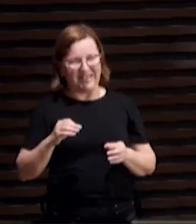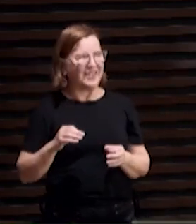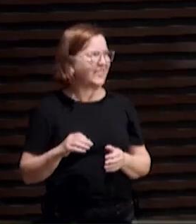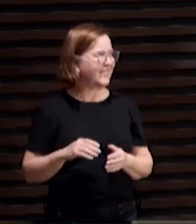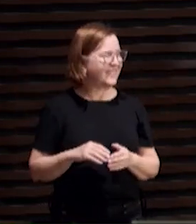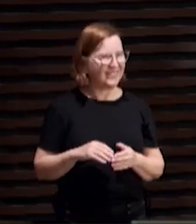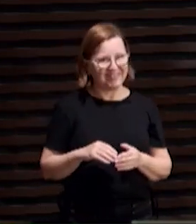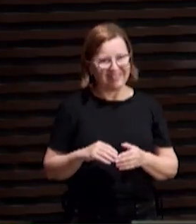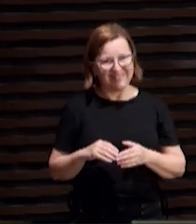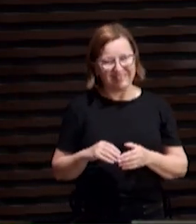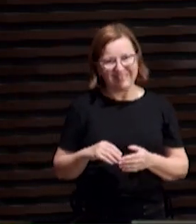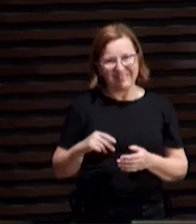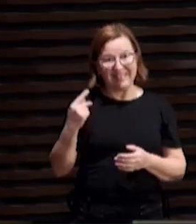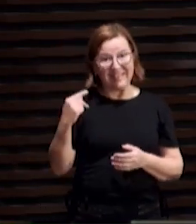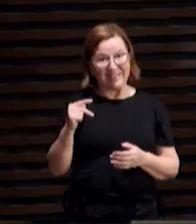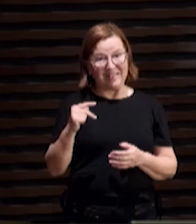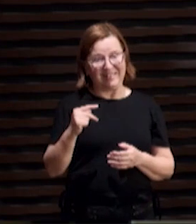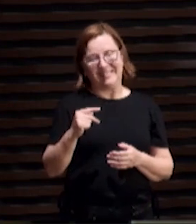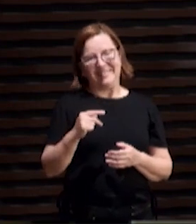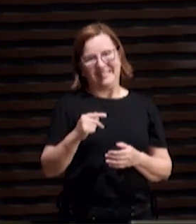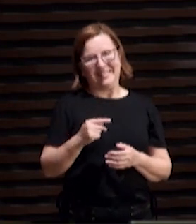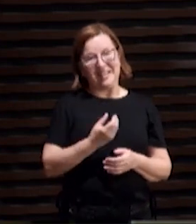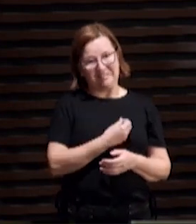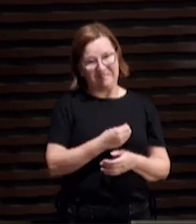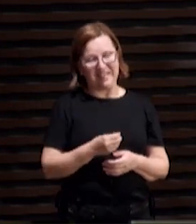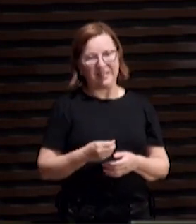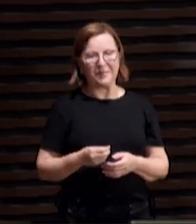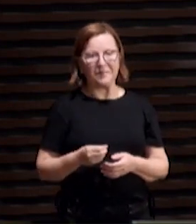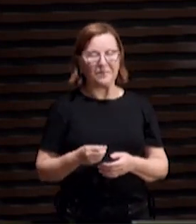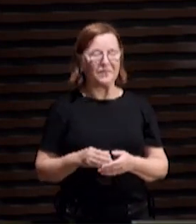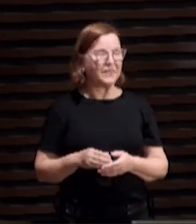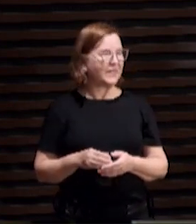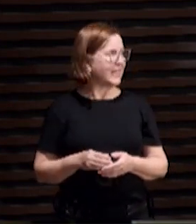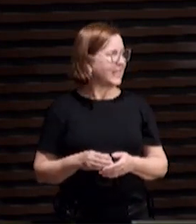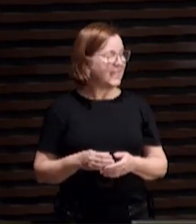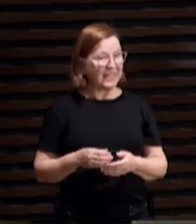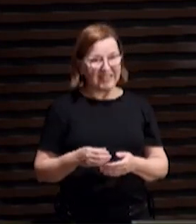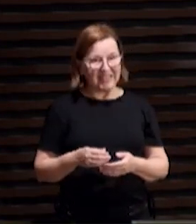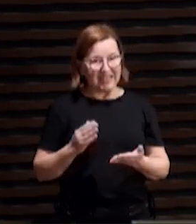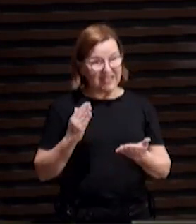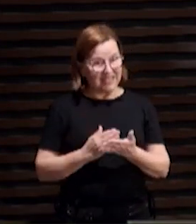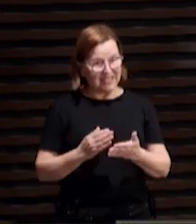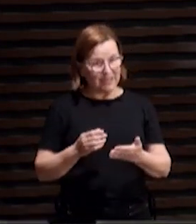caráter do seu ser. Eu só termino com essa expressão porque eu quero ainda dançar aqui nesse